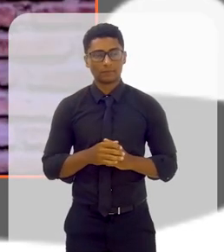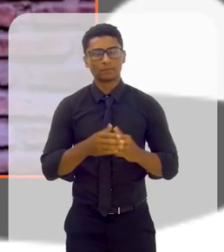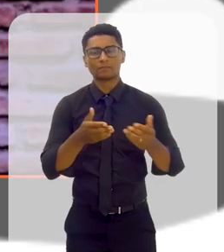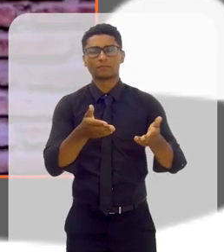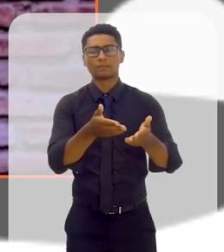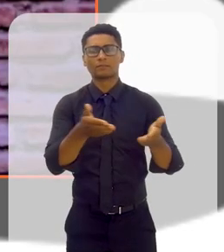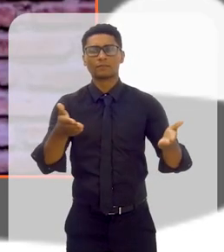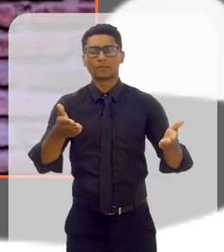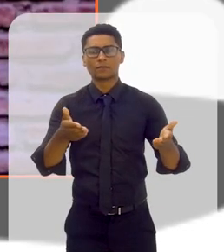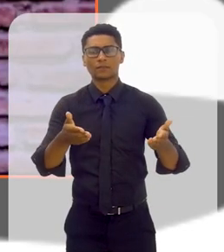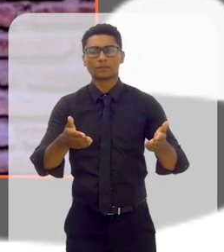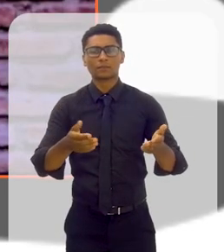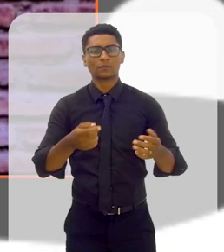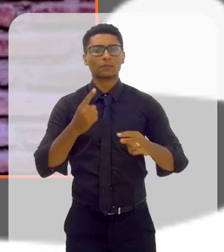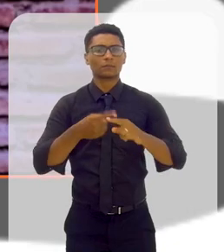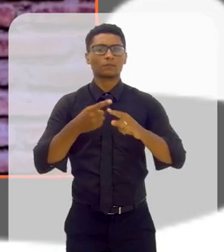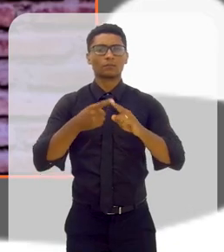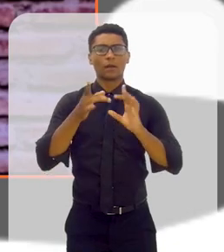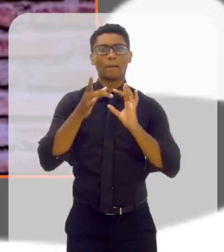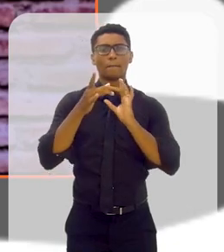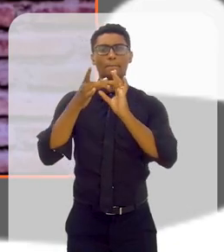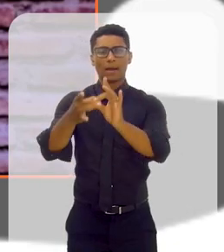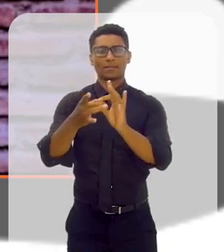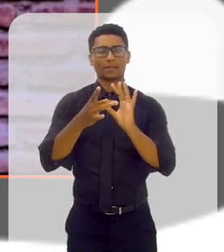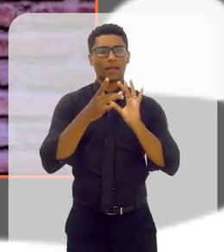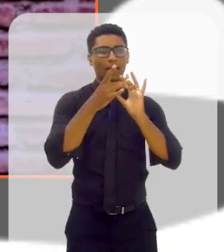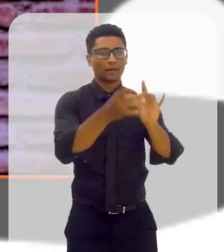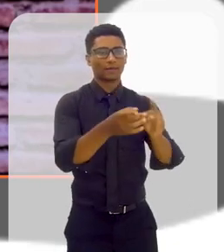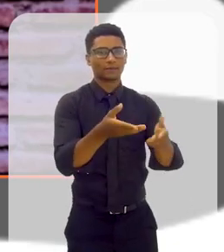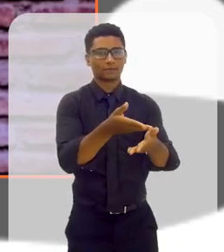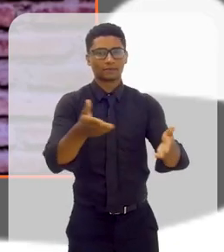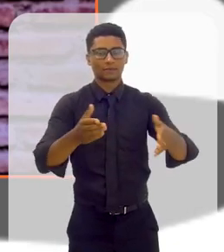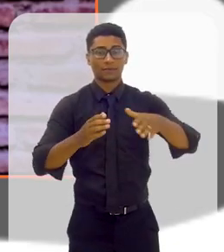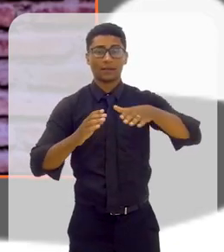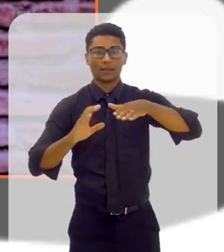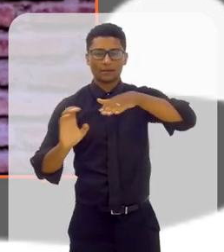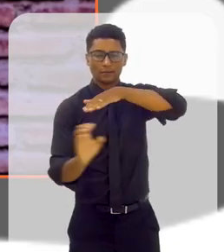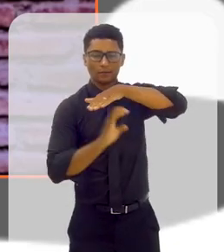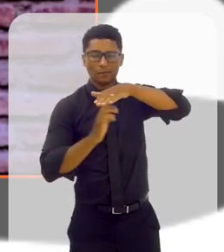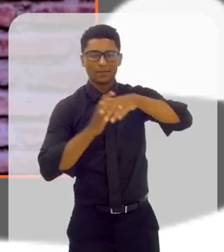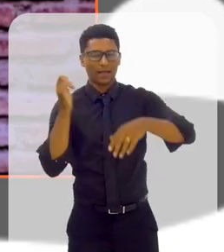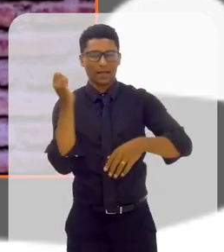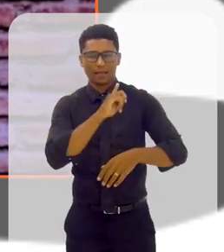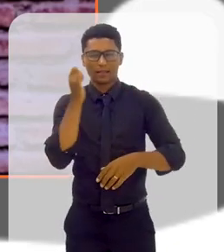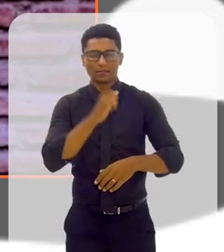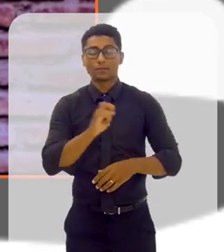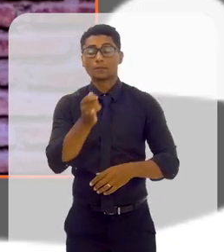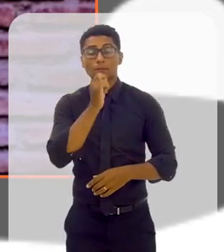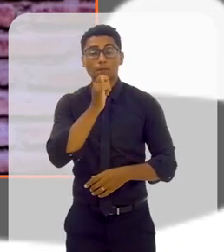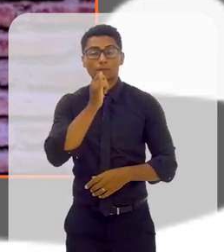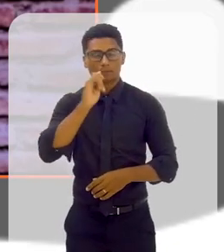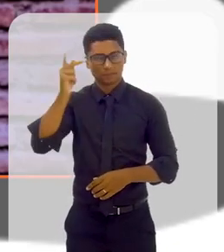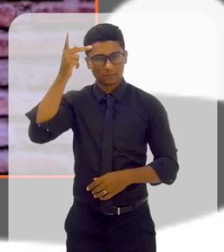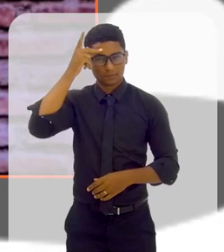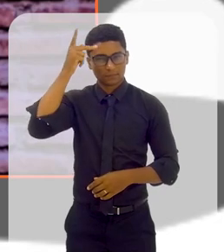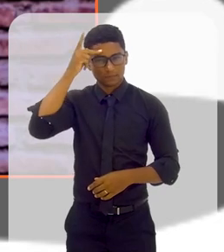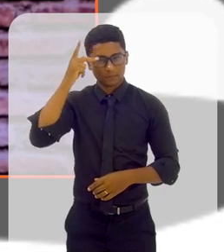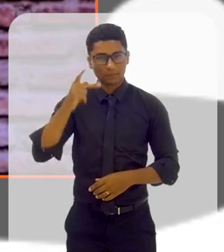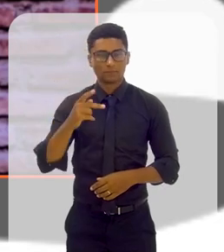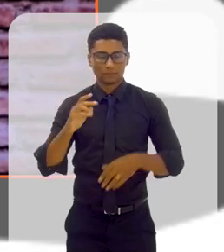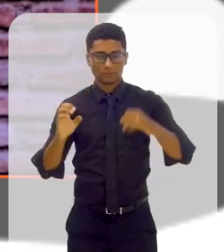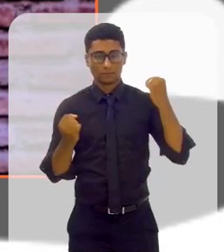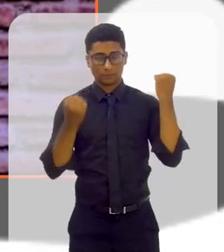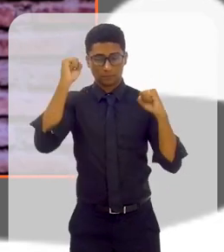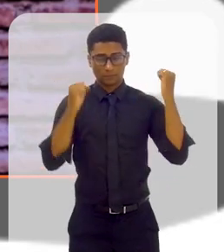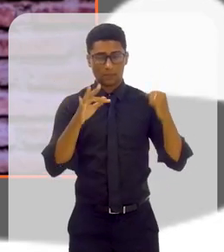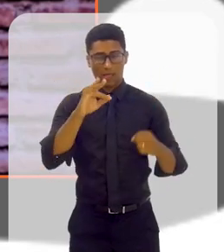são frutos de parcerias com as concessionárias de energia elétrica. Então, por exemplo, em São Paulo, a indústria Fox mais